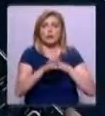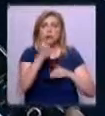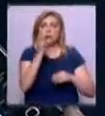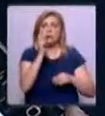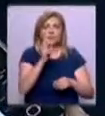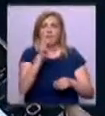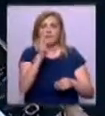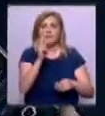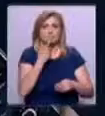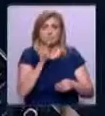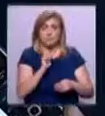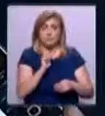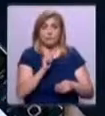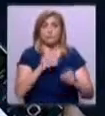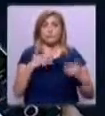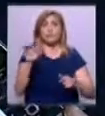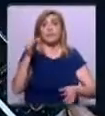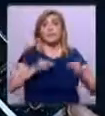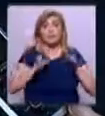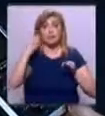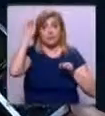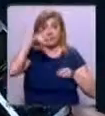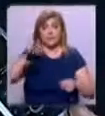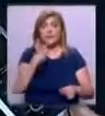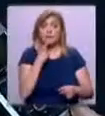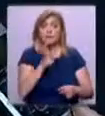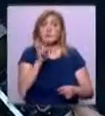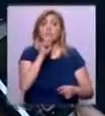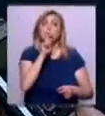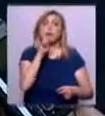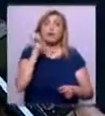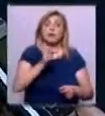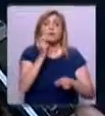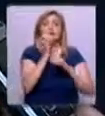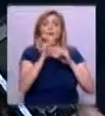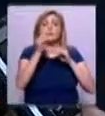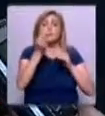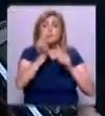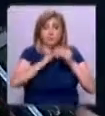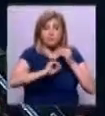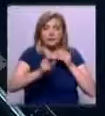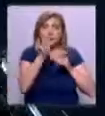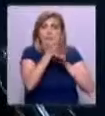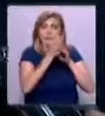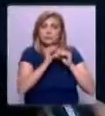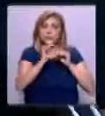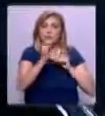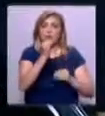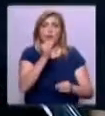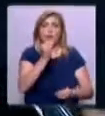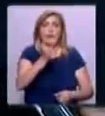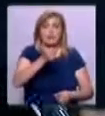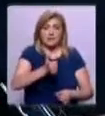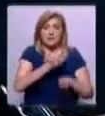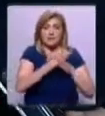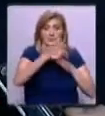nem em 3 anos. O que o Tribunal Constitucional admitiu foi a hipótese de uma redução, aliás, de uma reposição parcial em 2015. A partir